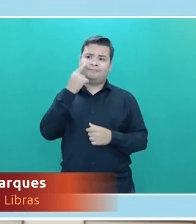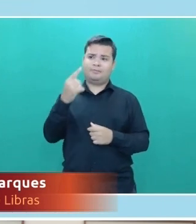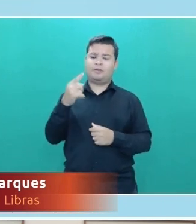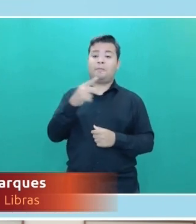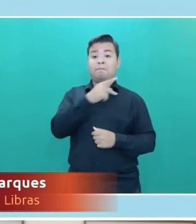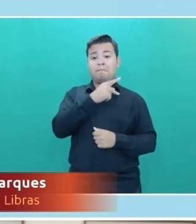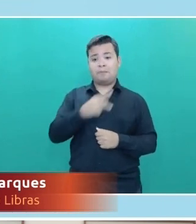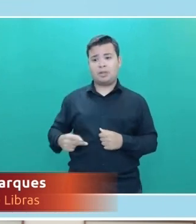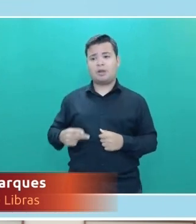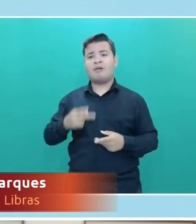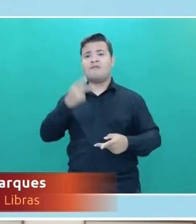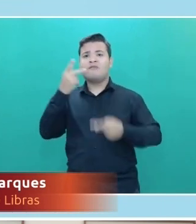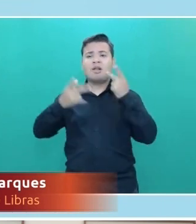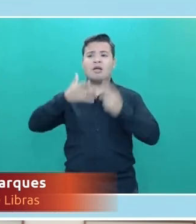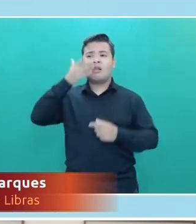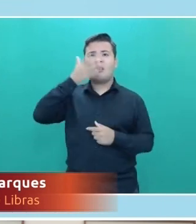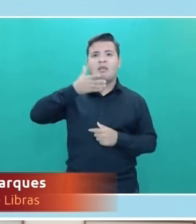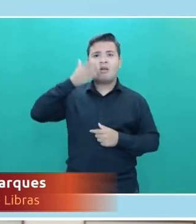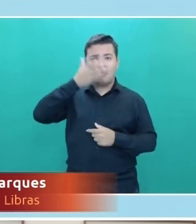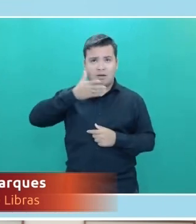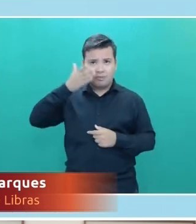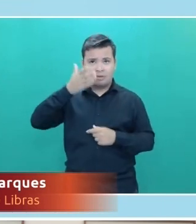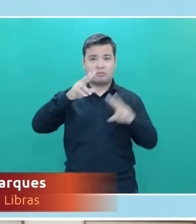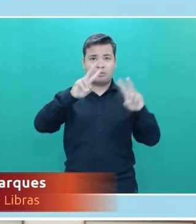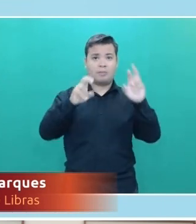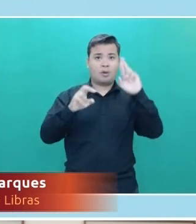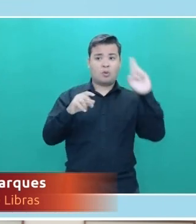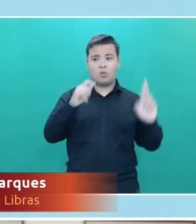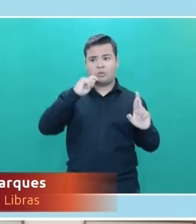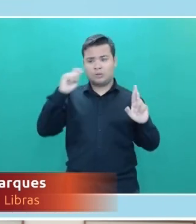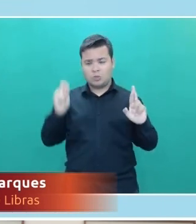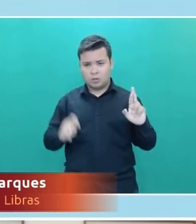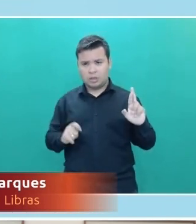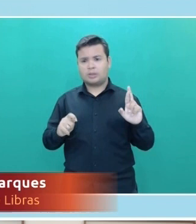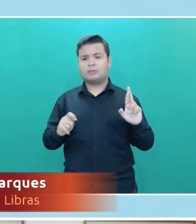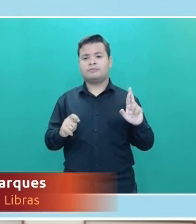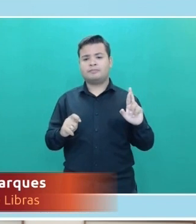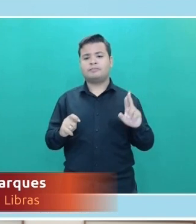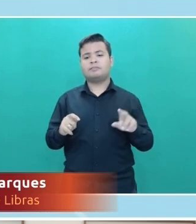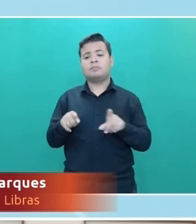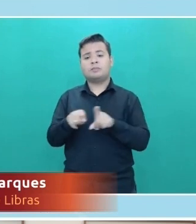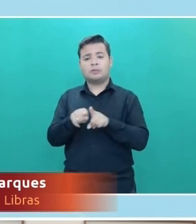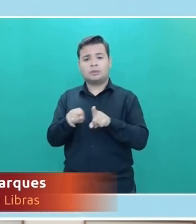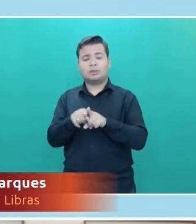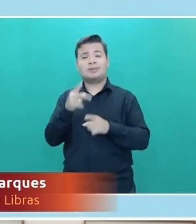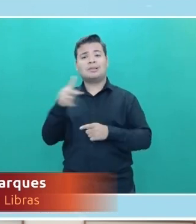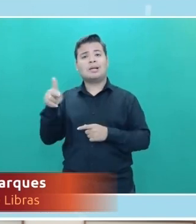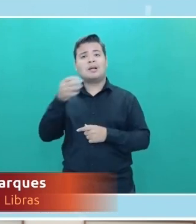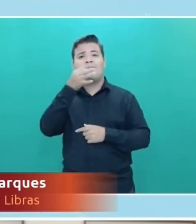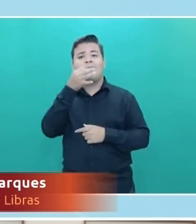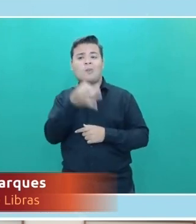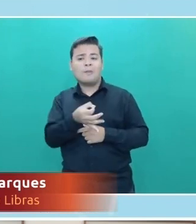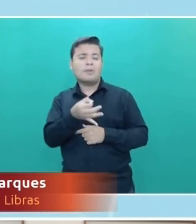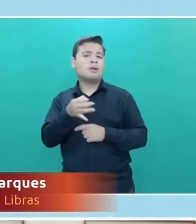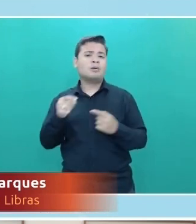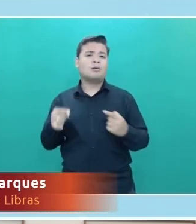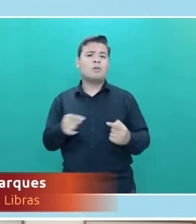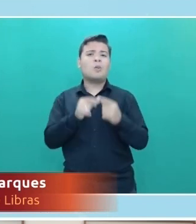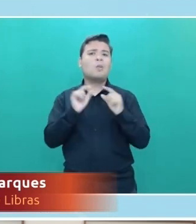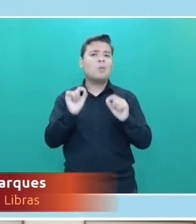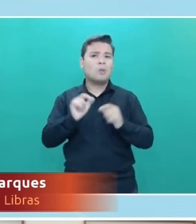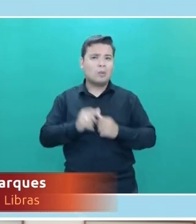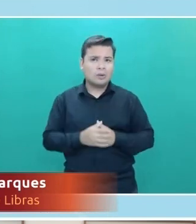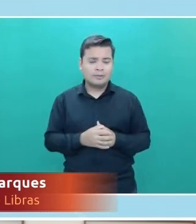da guerra Ucrânia-Rússia, o posicionamento do atual presidente em relação a isso, né?